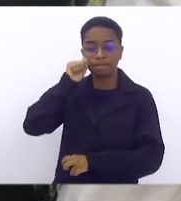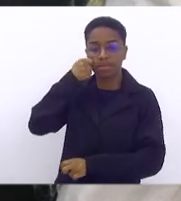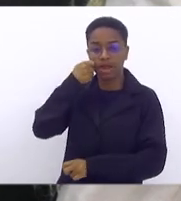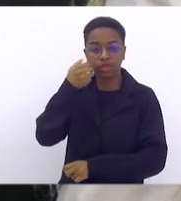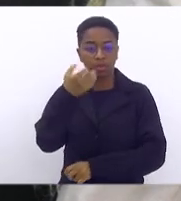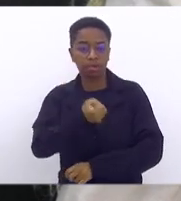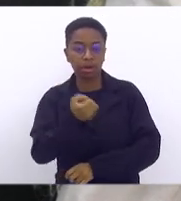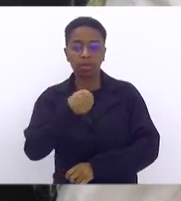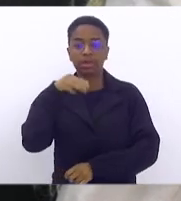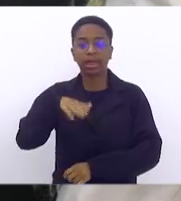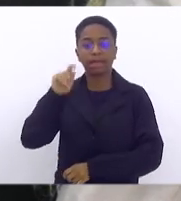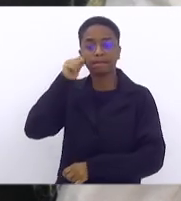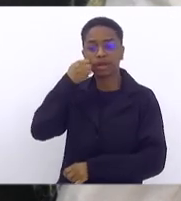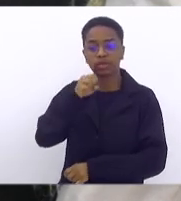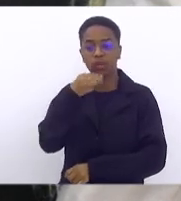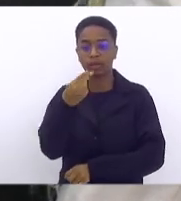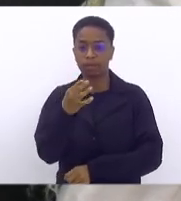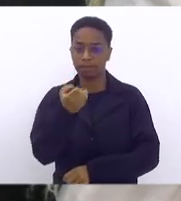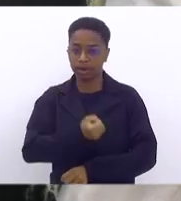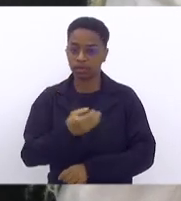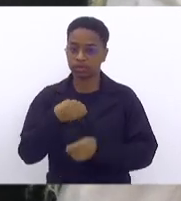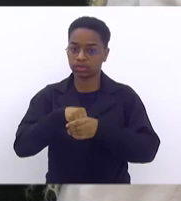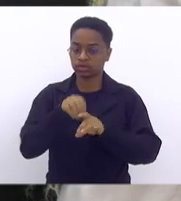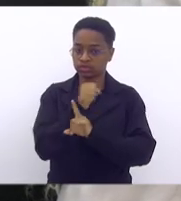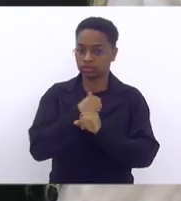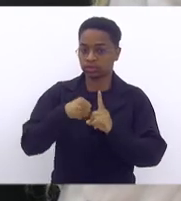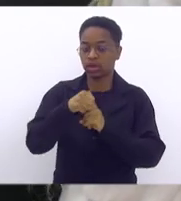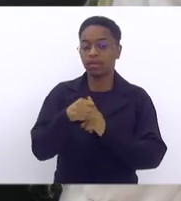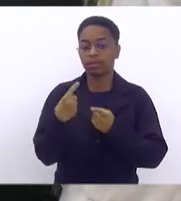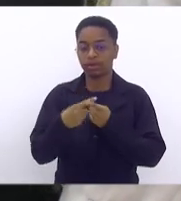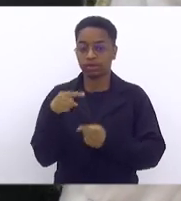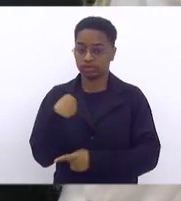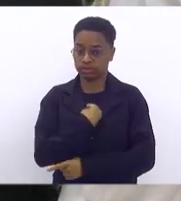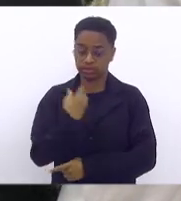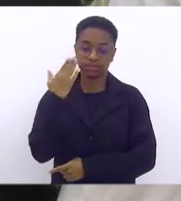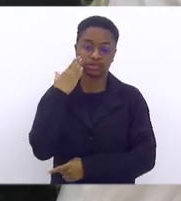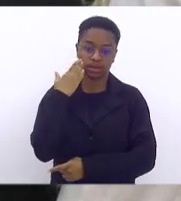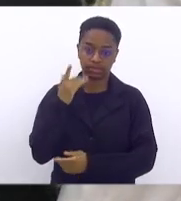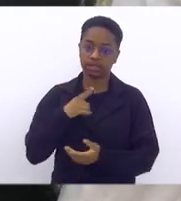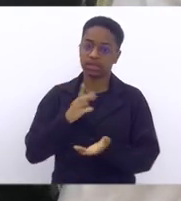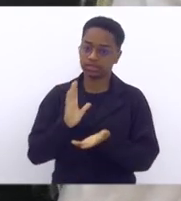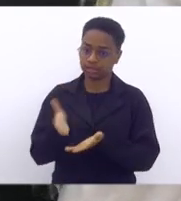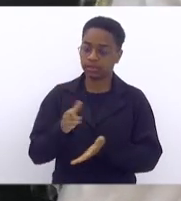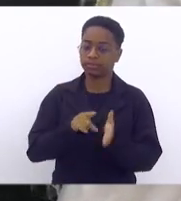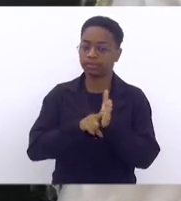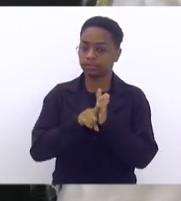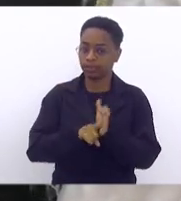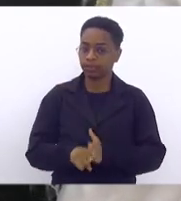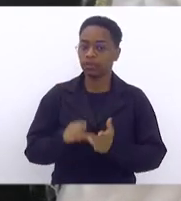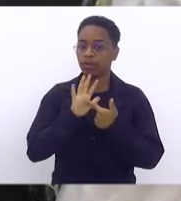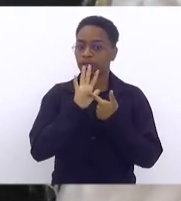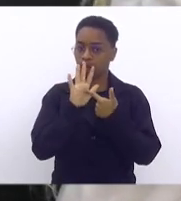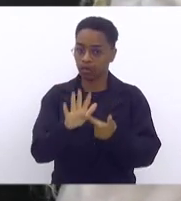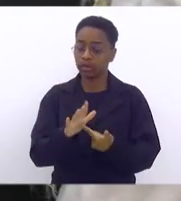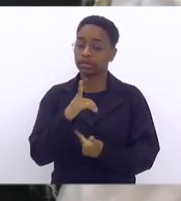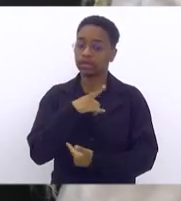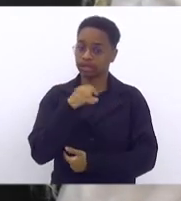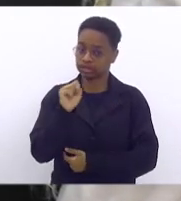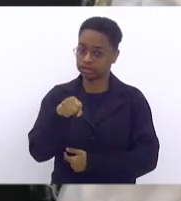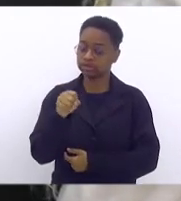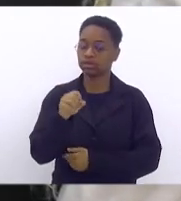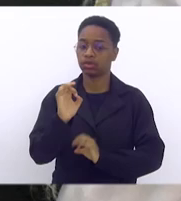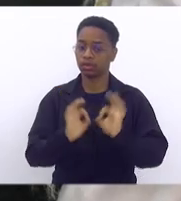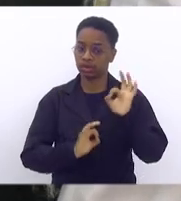quem é preto ou branco na nossa sociedade. A gente sabe, já tem estudos sobre isso, que revelam que tem uma